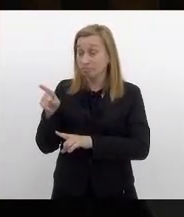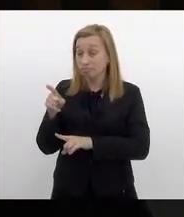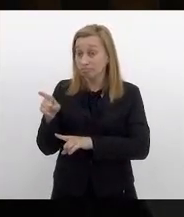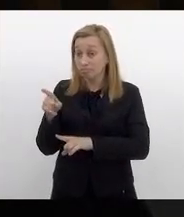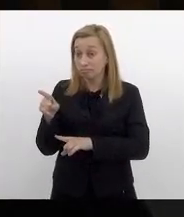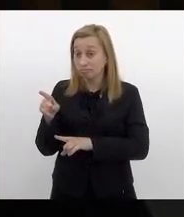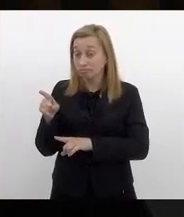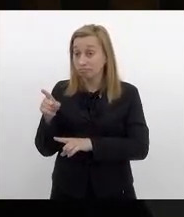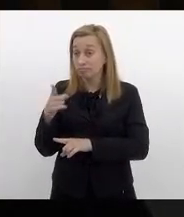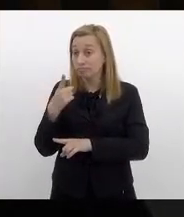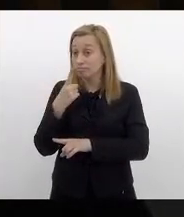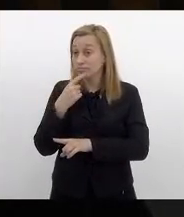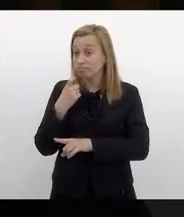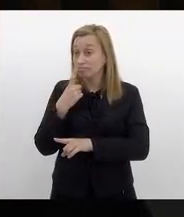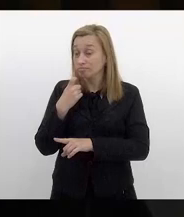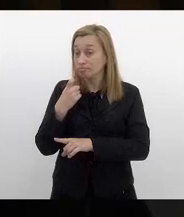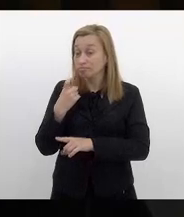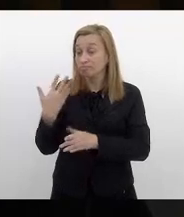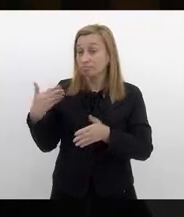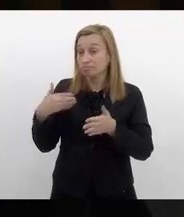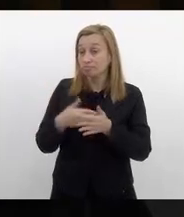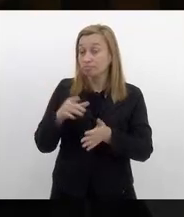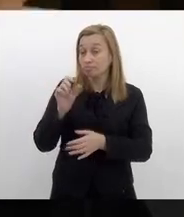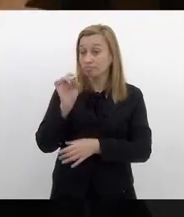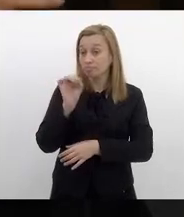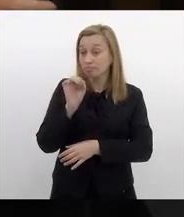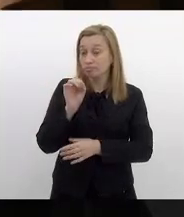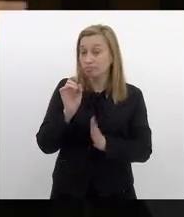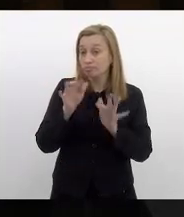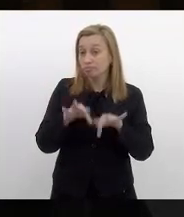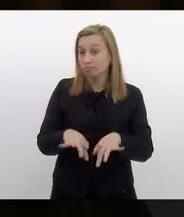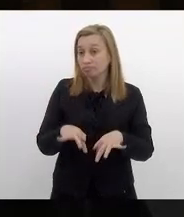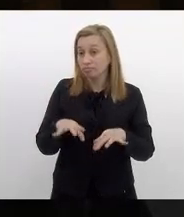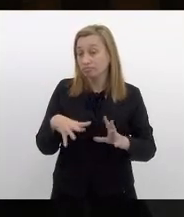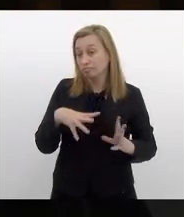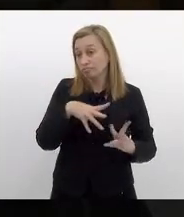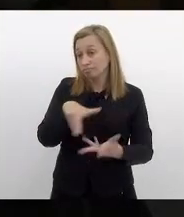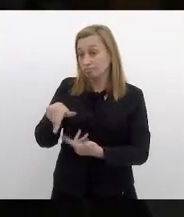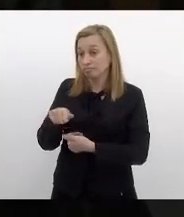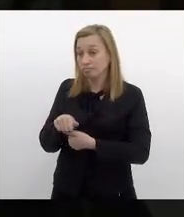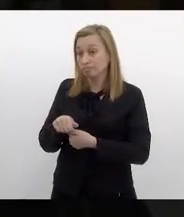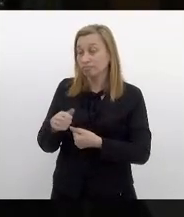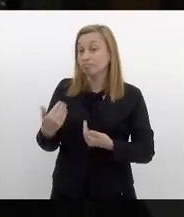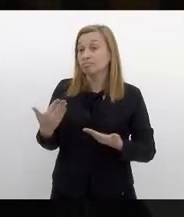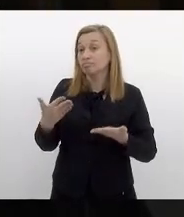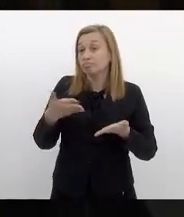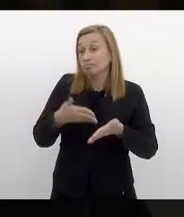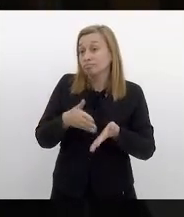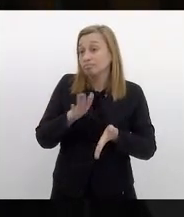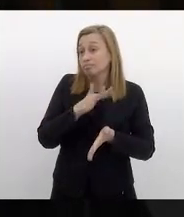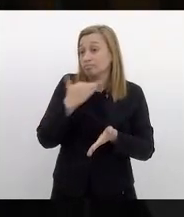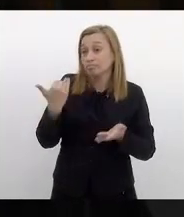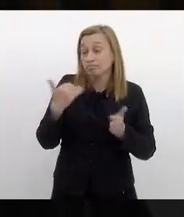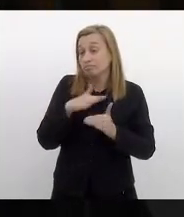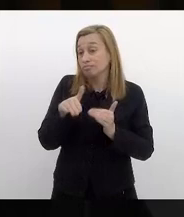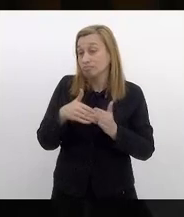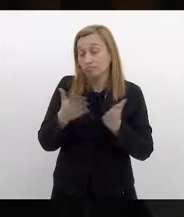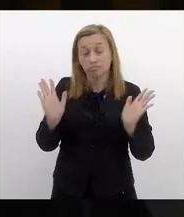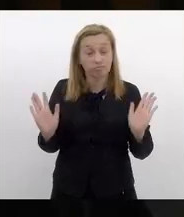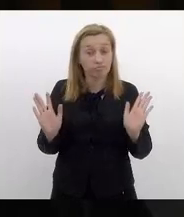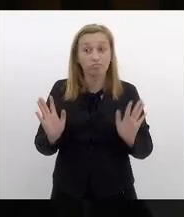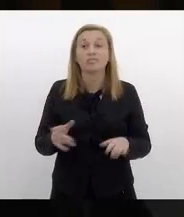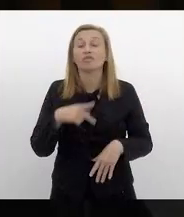em vermelho até o final dos tempos, até todo mundo praticamente morrer. Dito